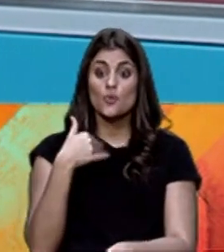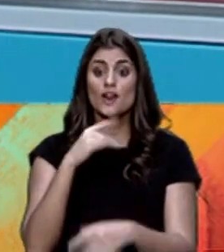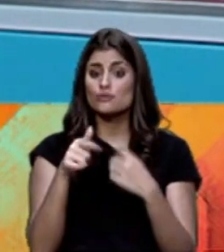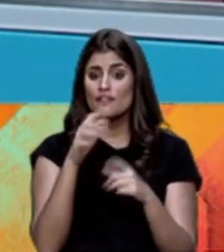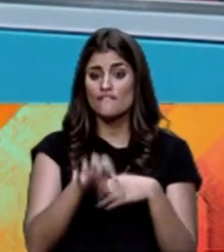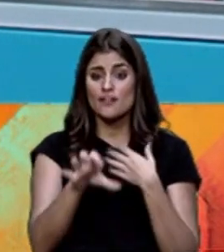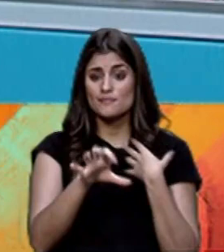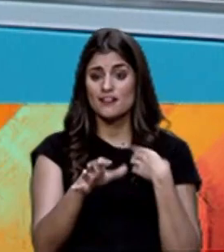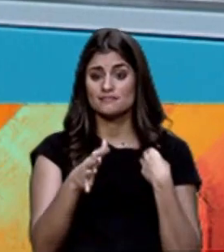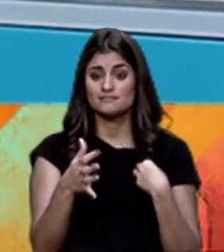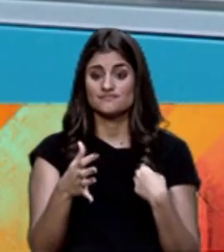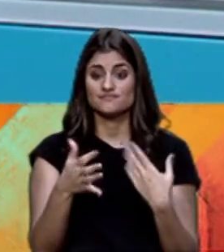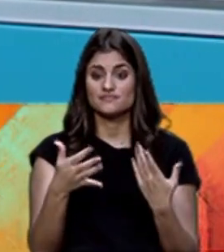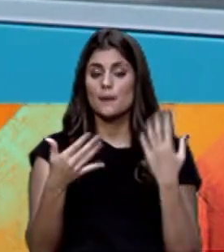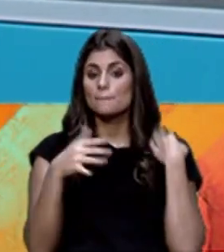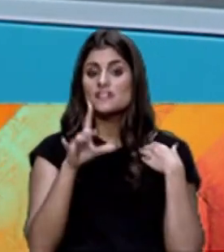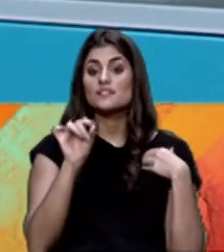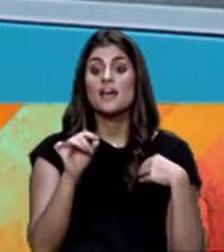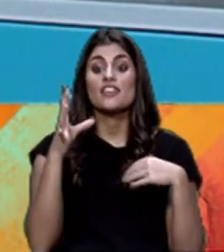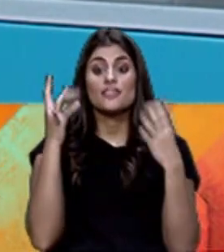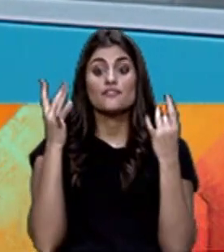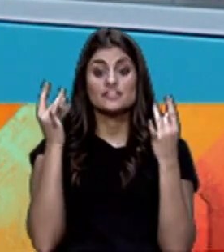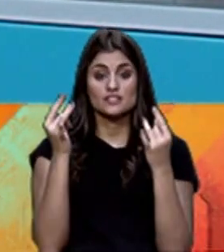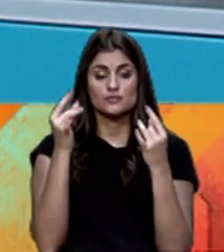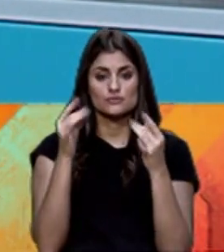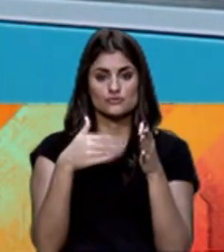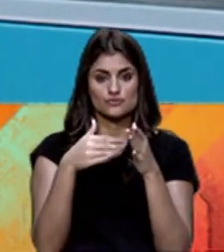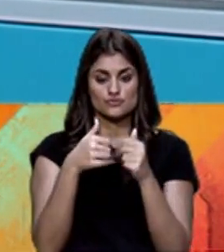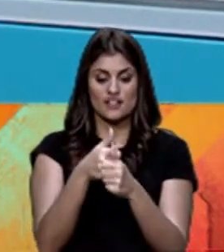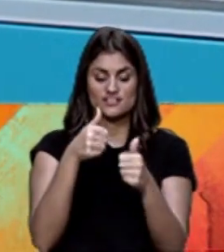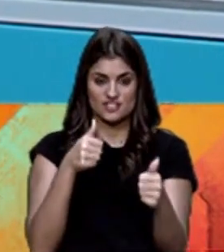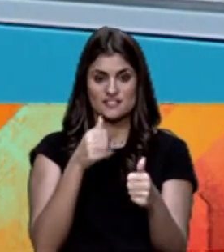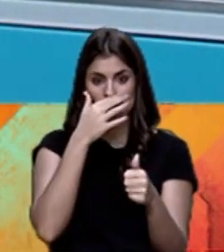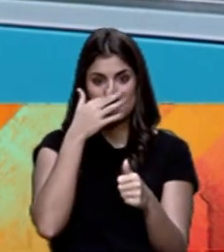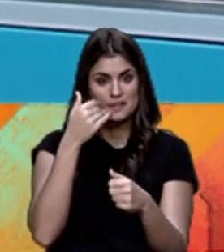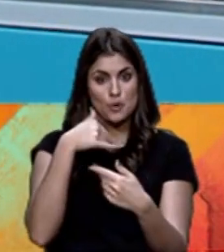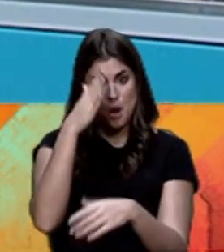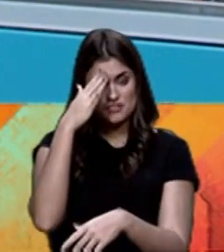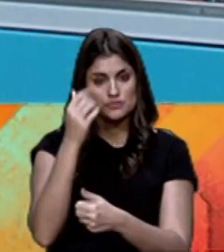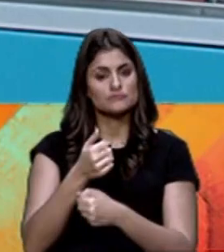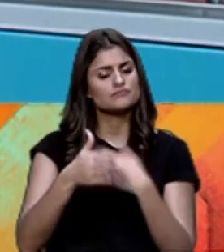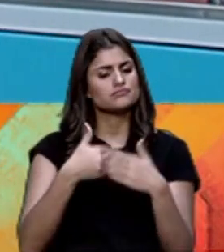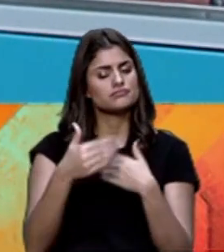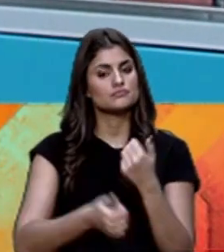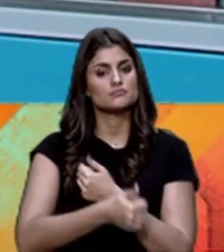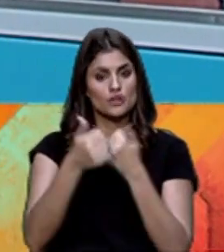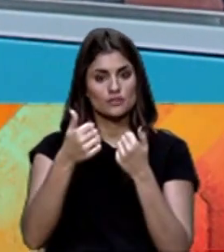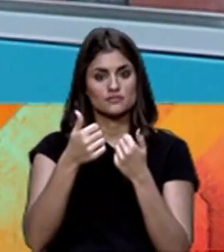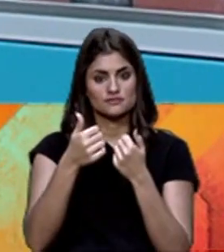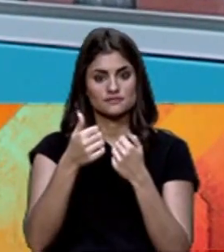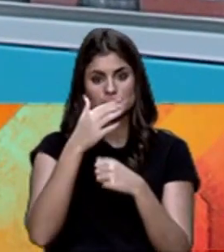coisa. Olha, mas também é muito divertido cozinharmos assim à distância. Acho que é sido muito dinâmico e só